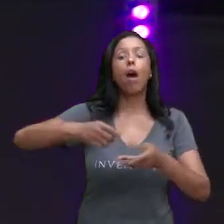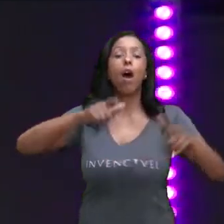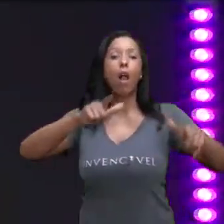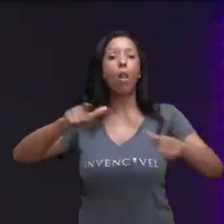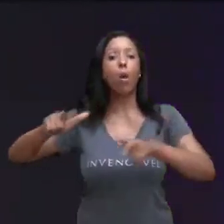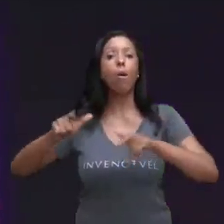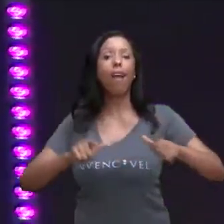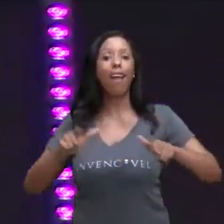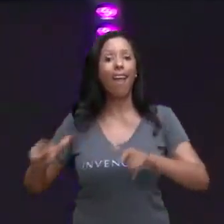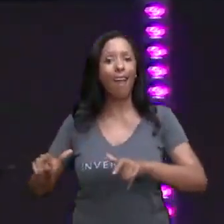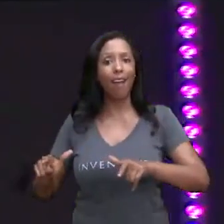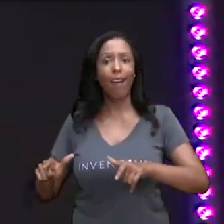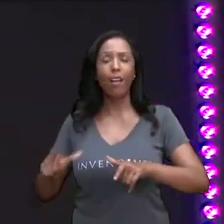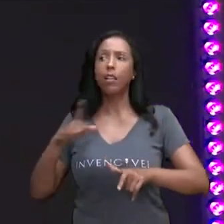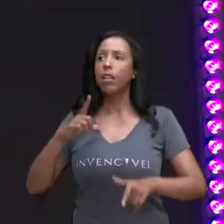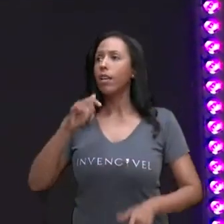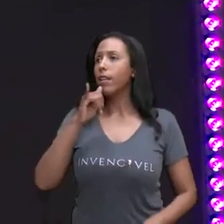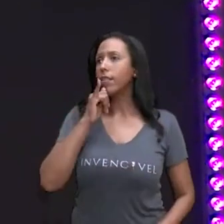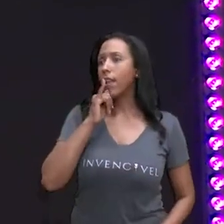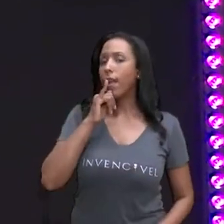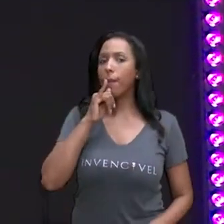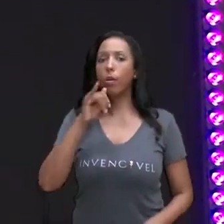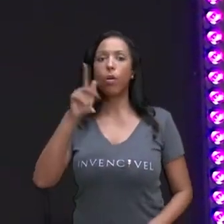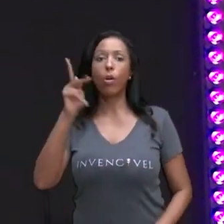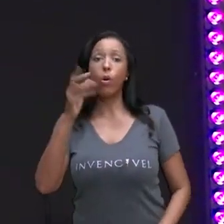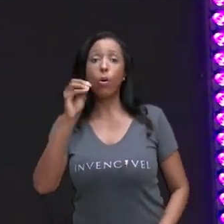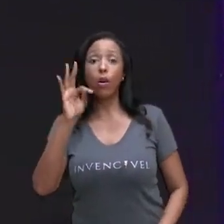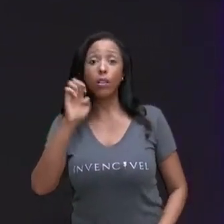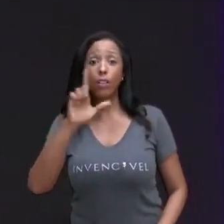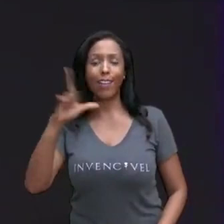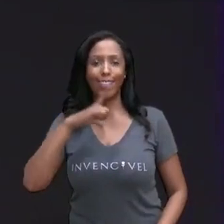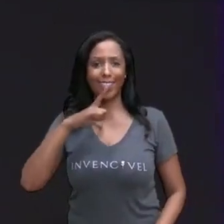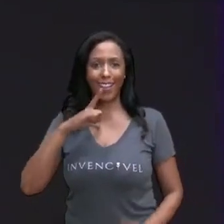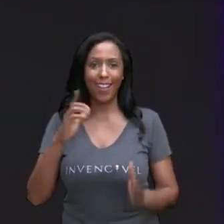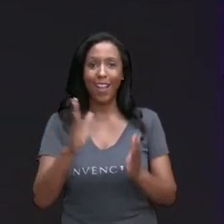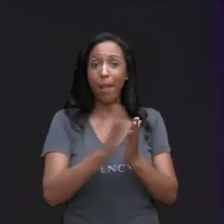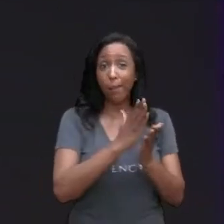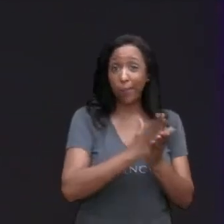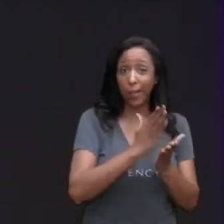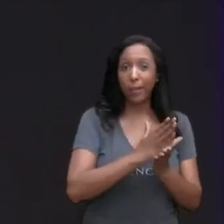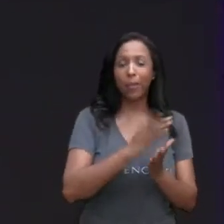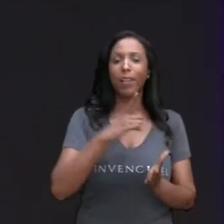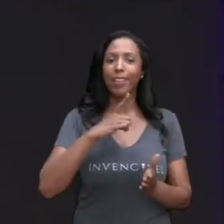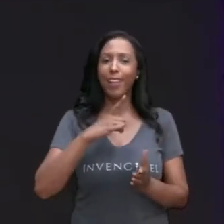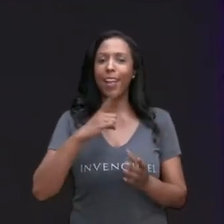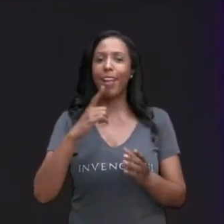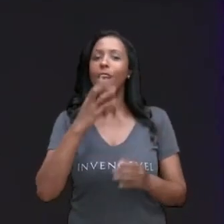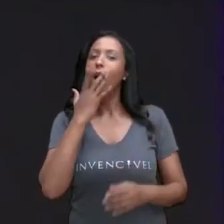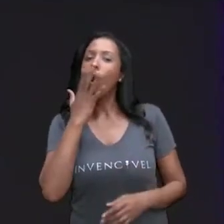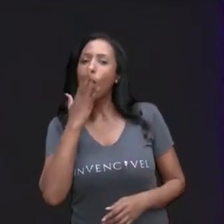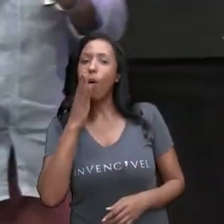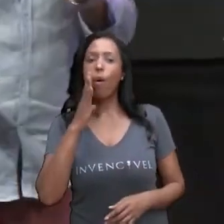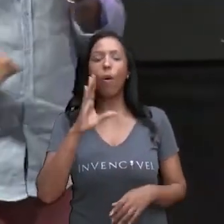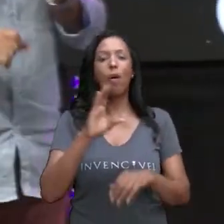lugares de hotéis e botam, já viu aquele cinzazinho? O Novo Testamento cinza, né, com as letras assim